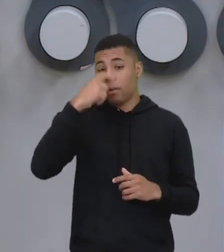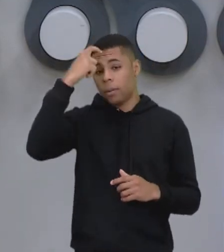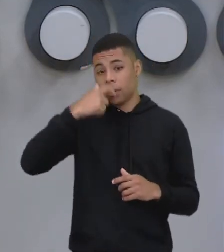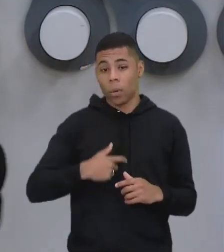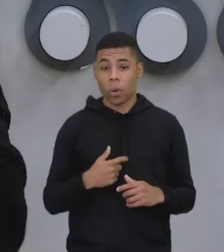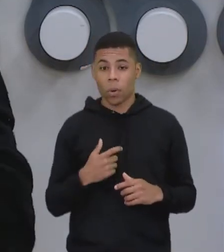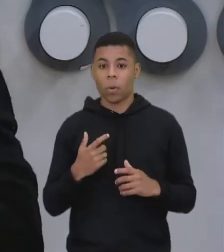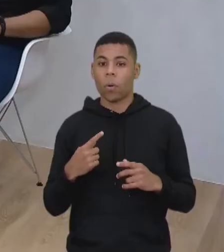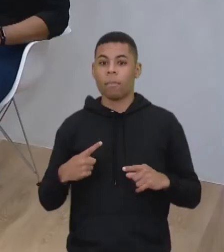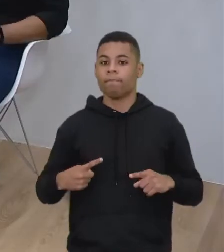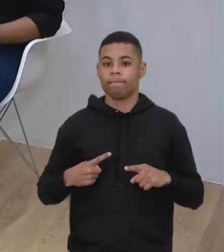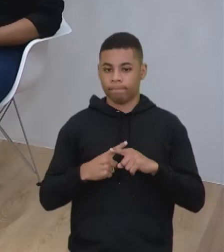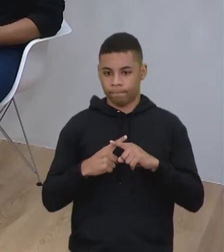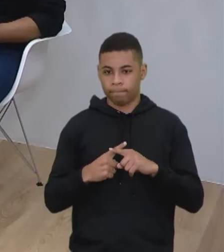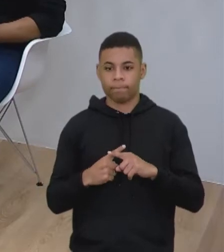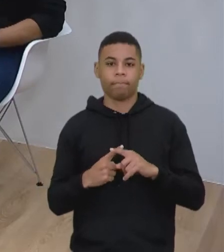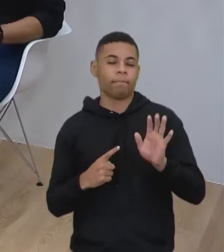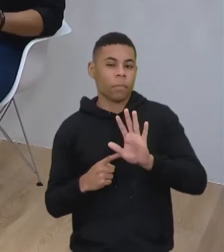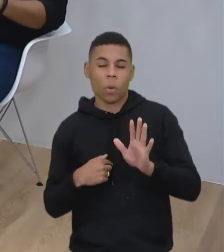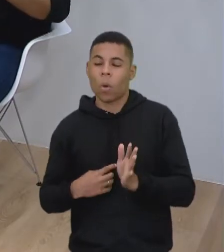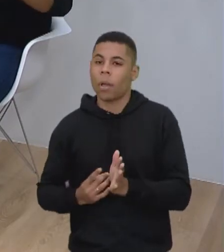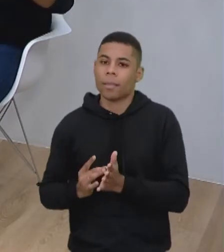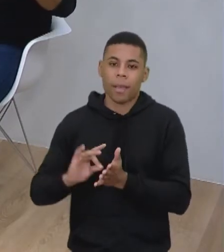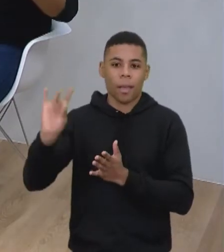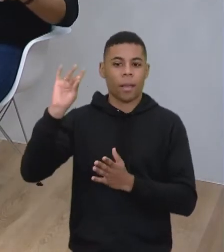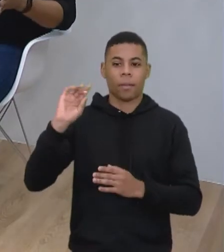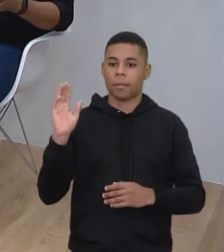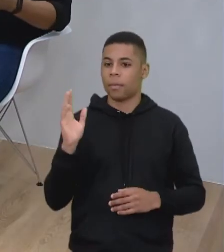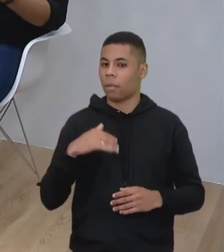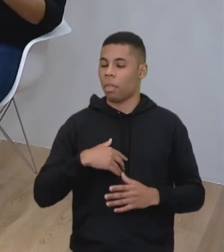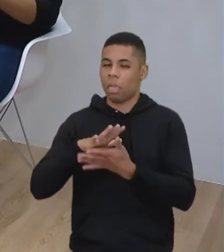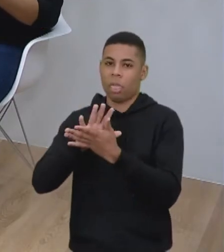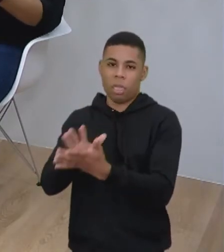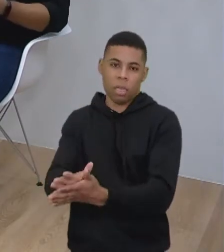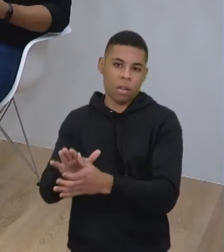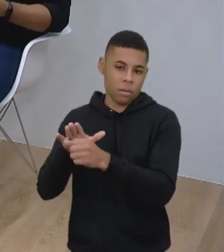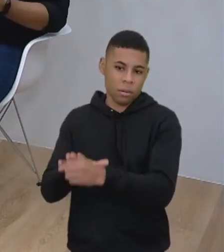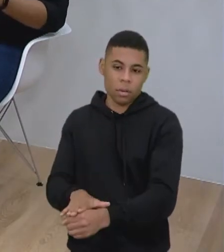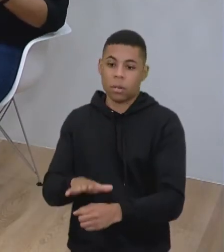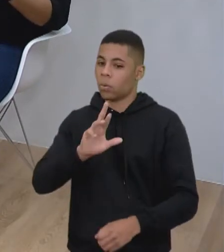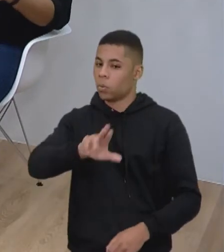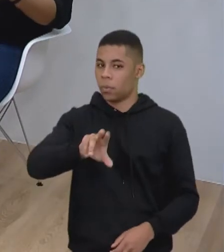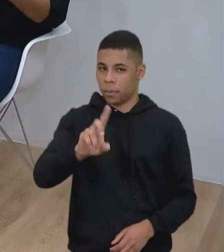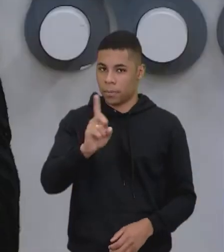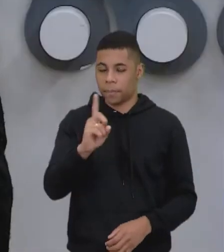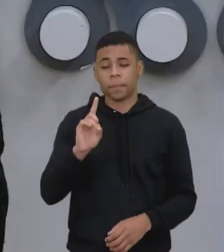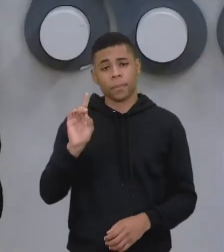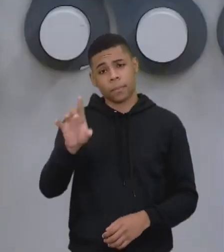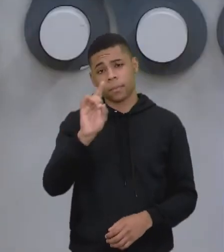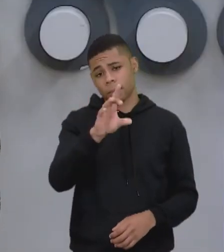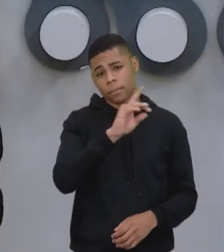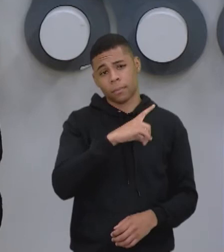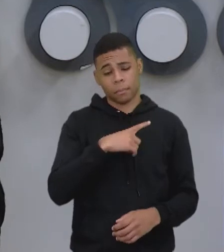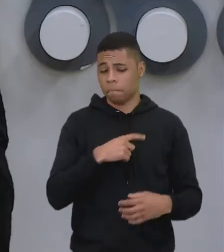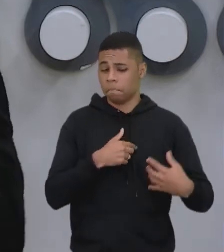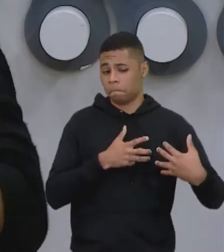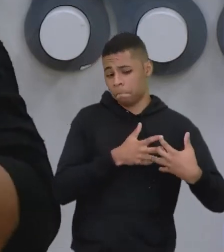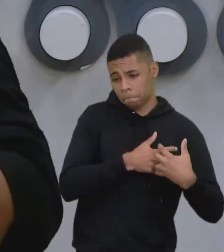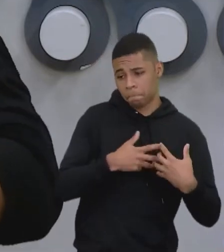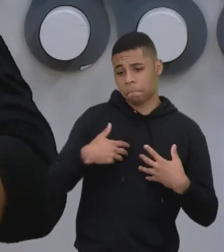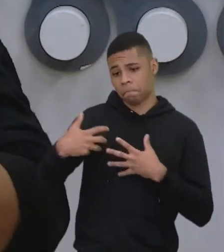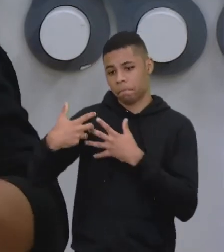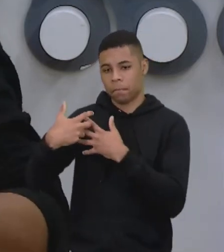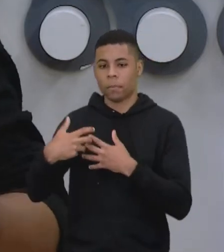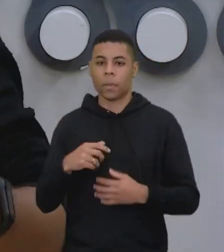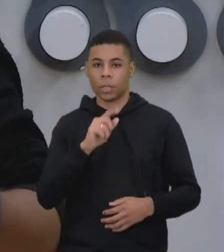totalmente contrário e que eu odeio e que eu estou demonizando aqui, e na verdade não é. Cada um tem seu encaixe, tem seu posicionamento. A mídia hegemônica